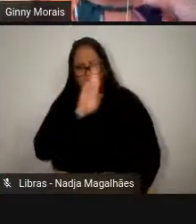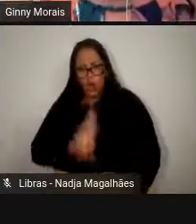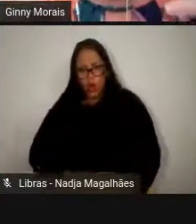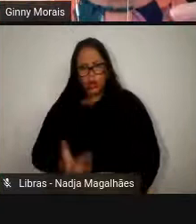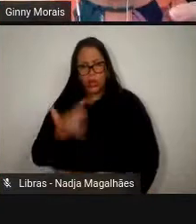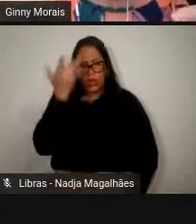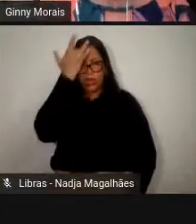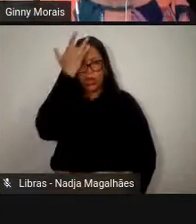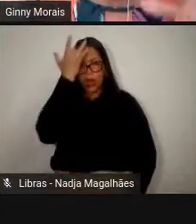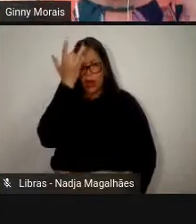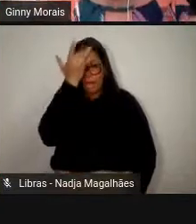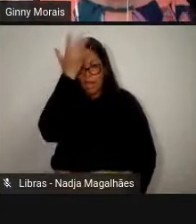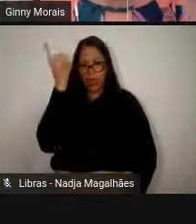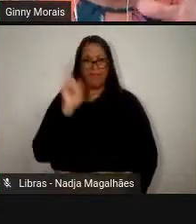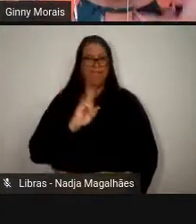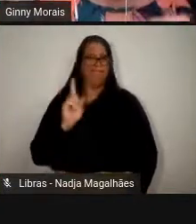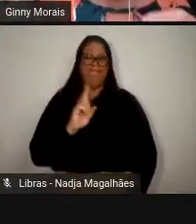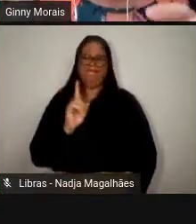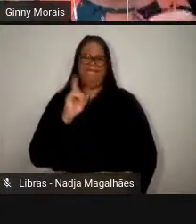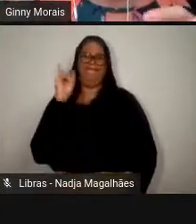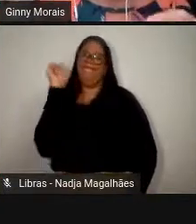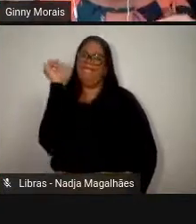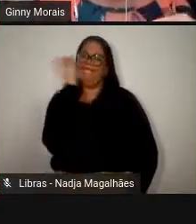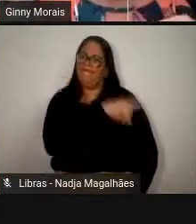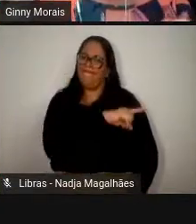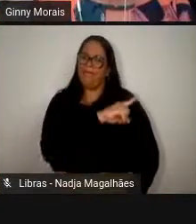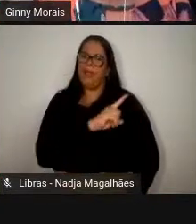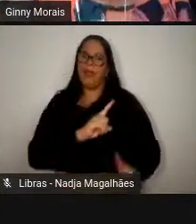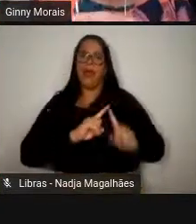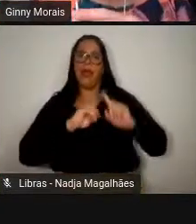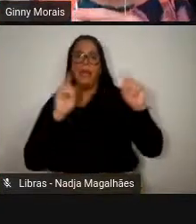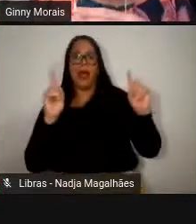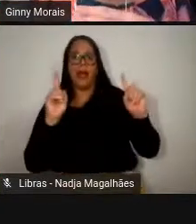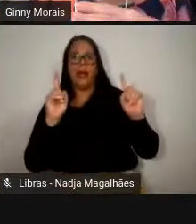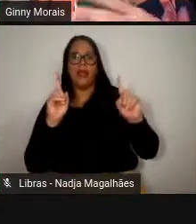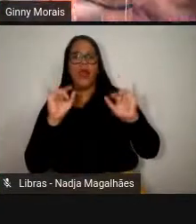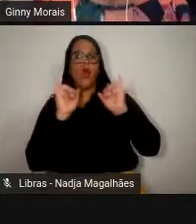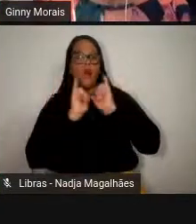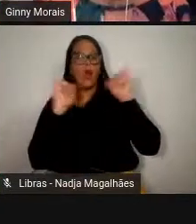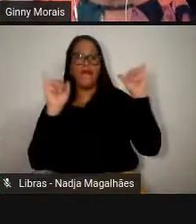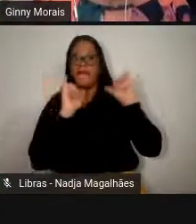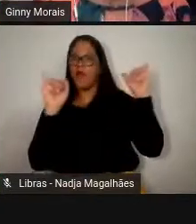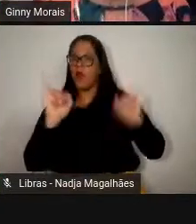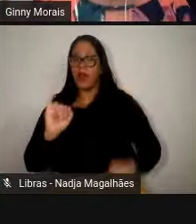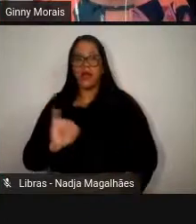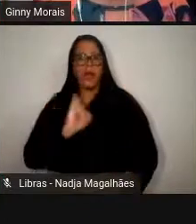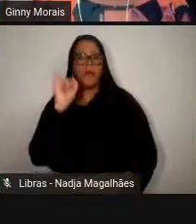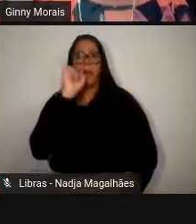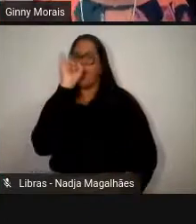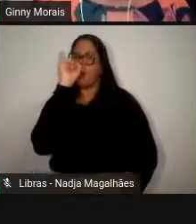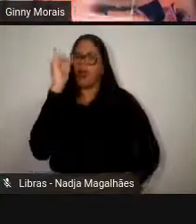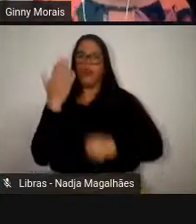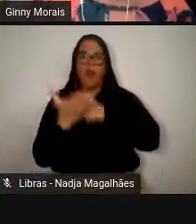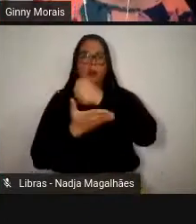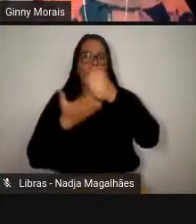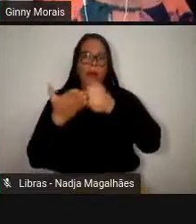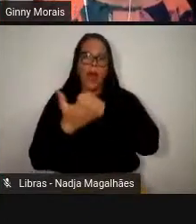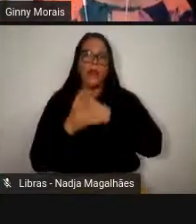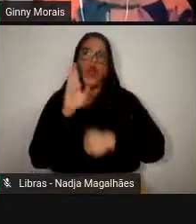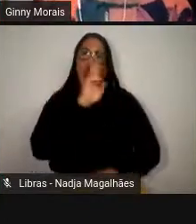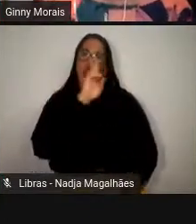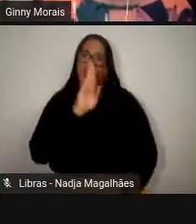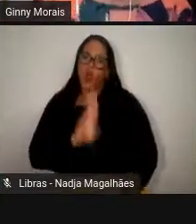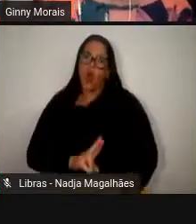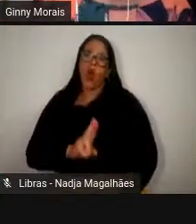e partido, nome e estado do deputado, isso é uma informação super básica, né? Só que existem